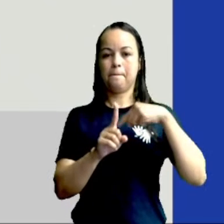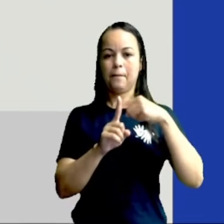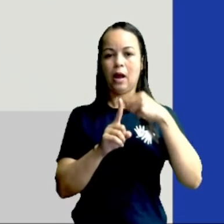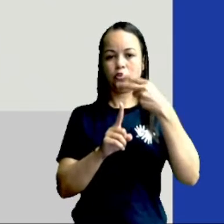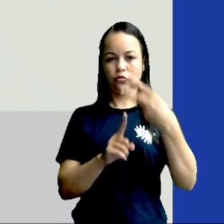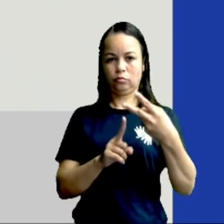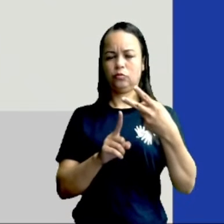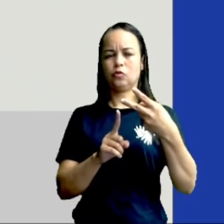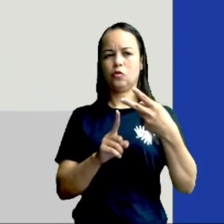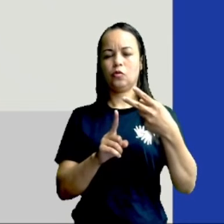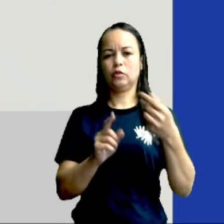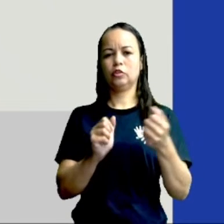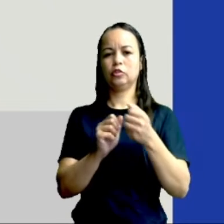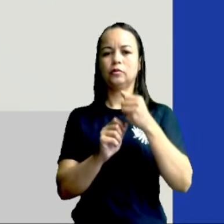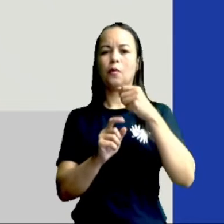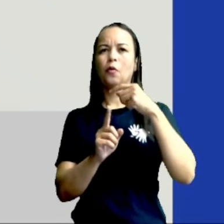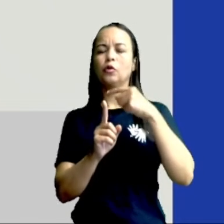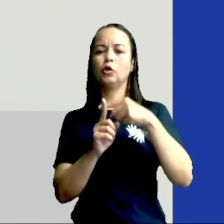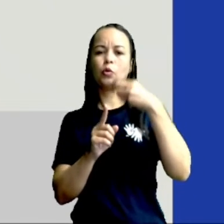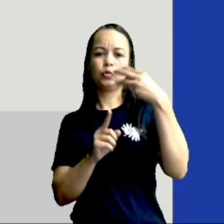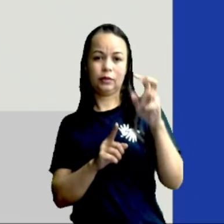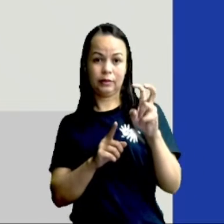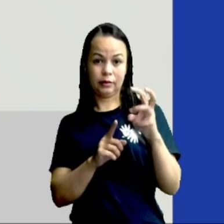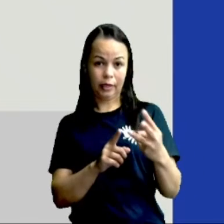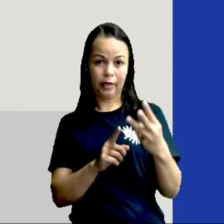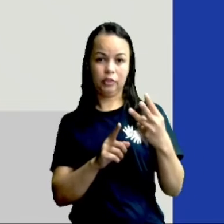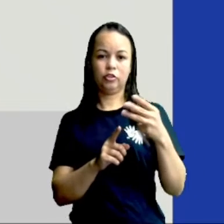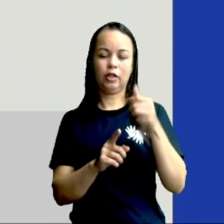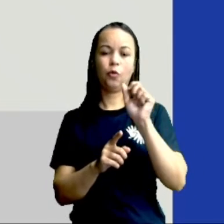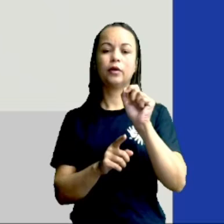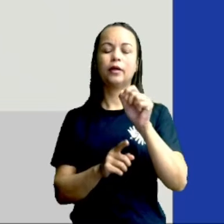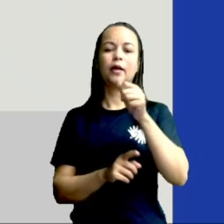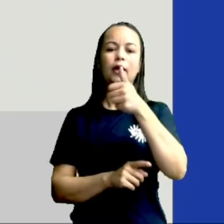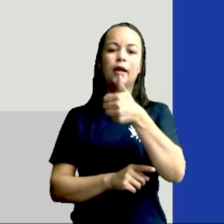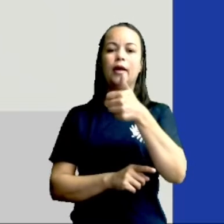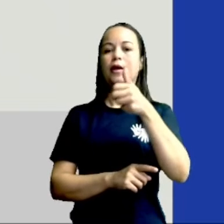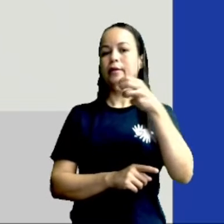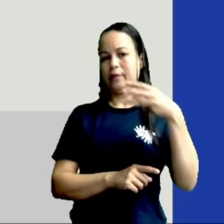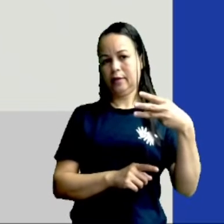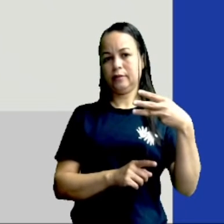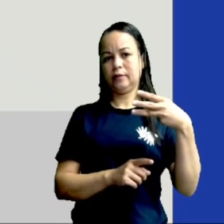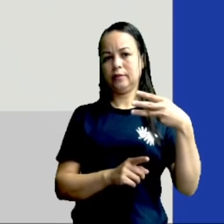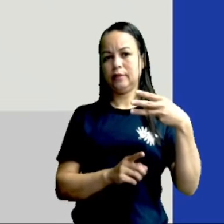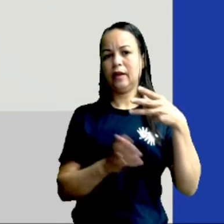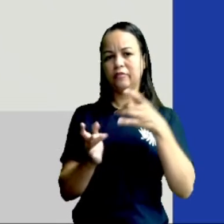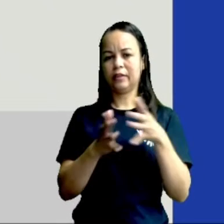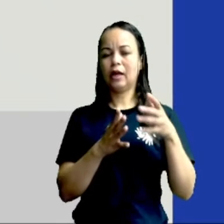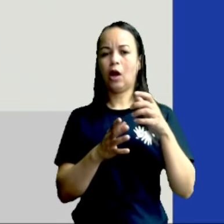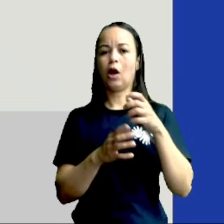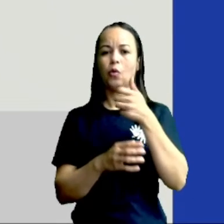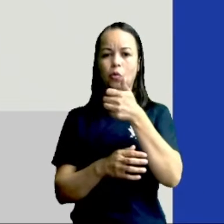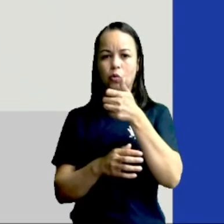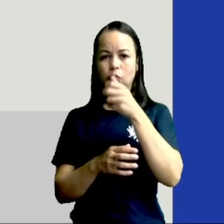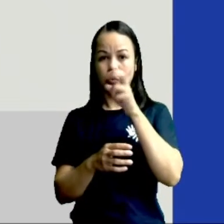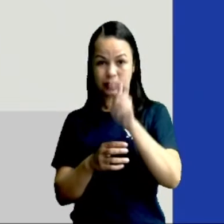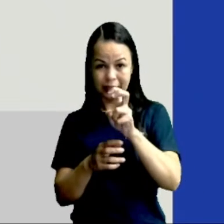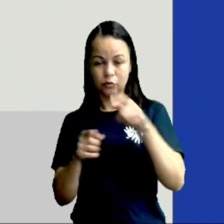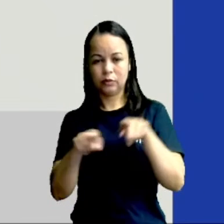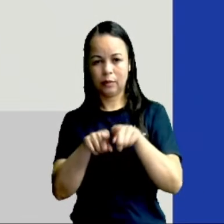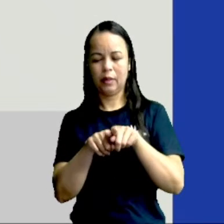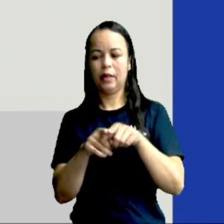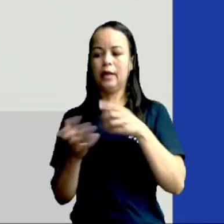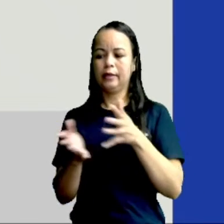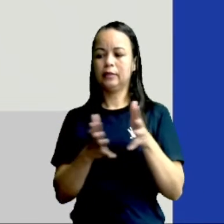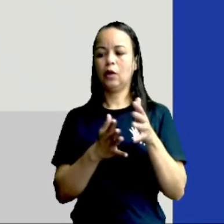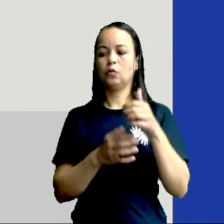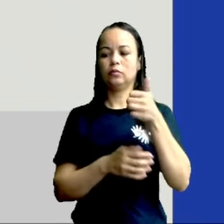ali ao 3 da unidade que está no 13, vai me dar 5 também? Vai. E aí, que representação eu vou ter? 10 mais